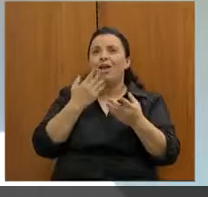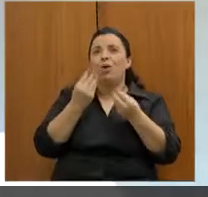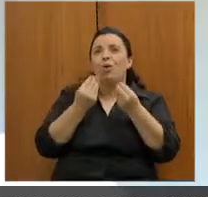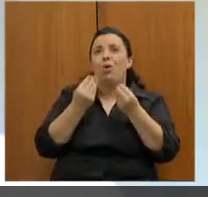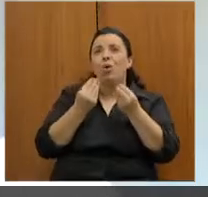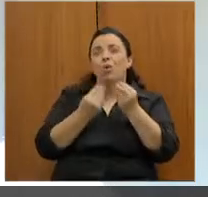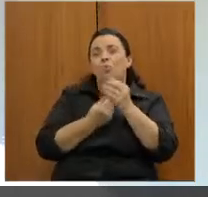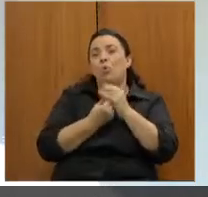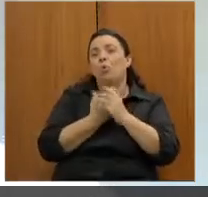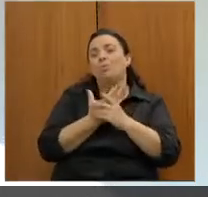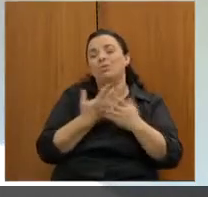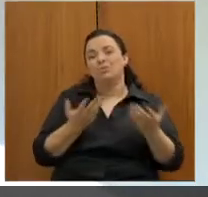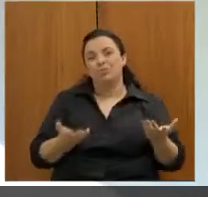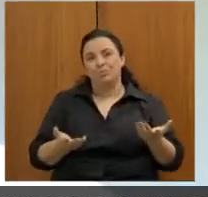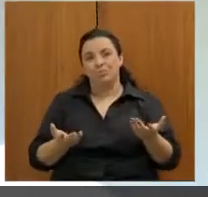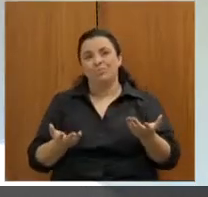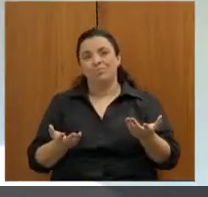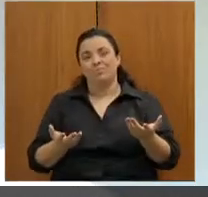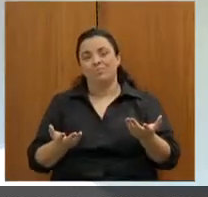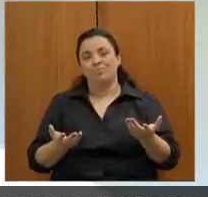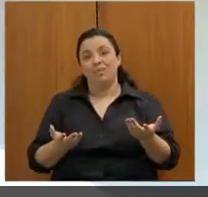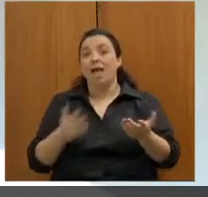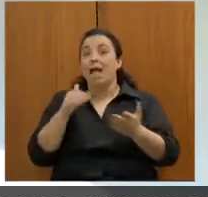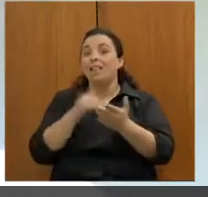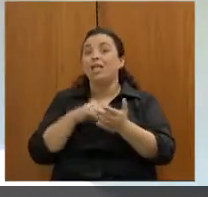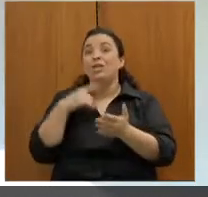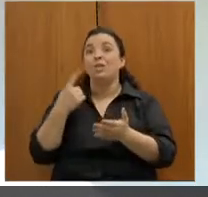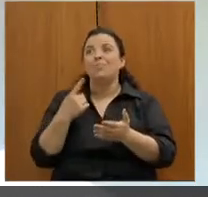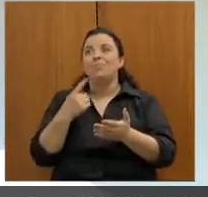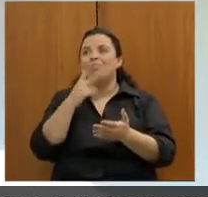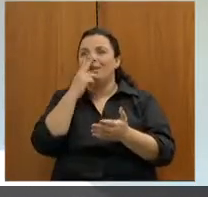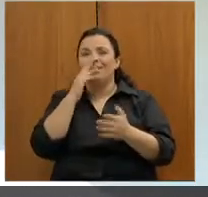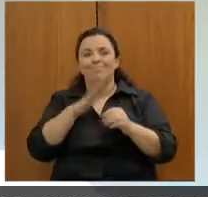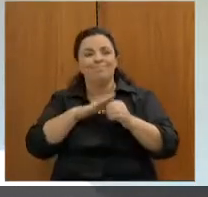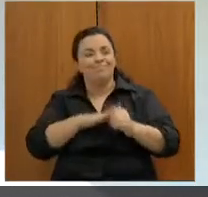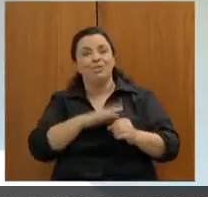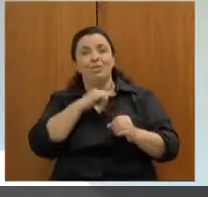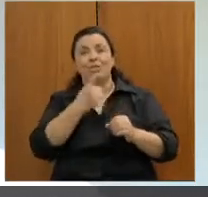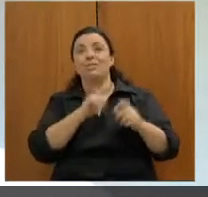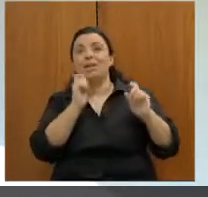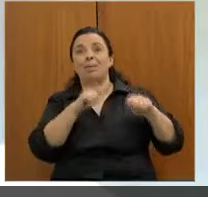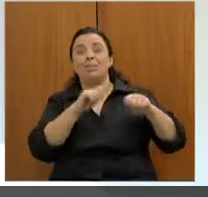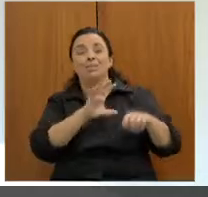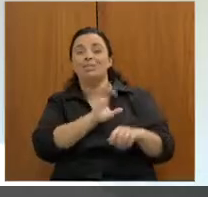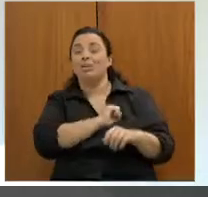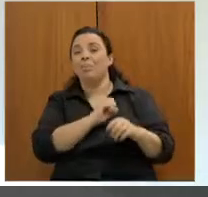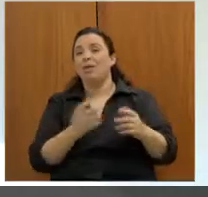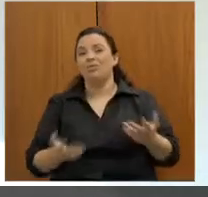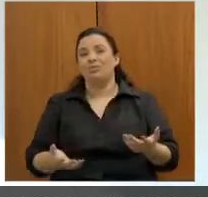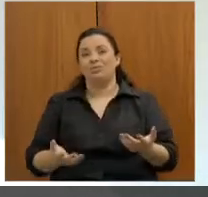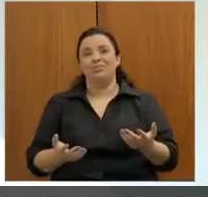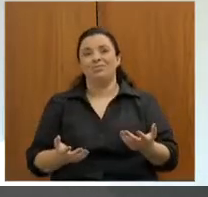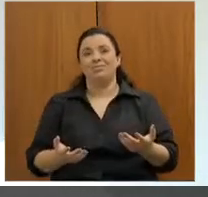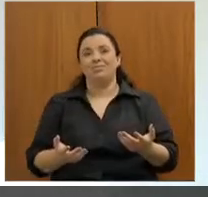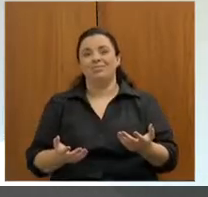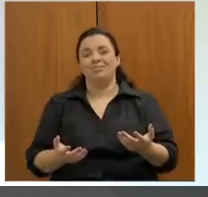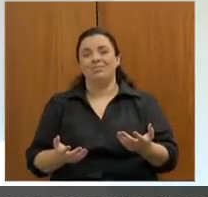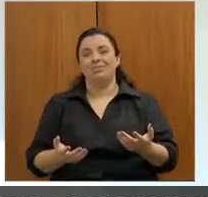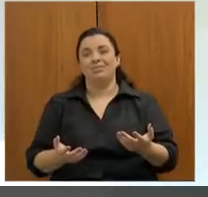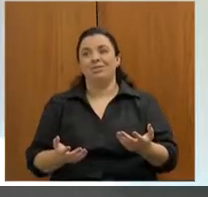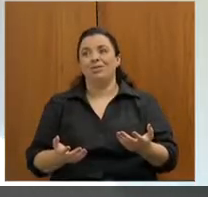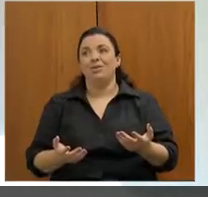se submete até nossa capacidade de amar a capacidade de avatar para além de